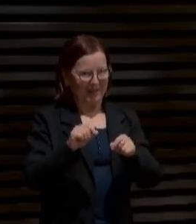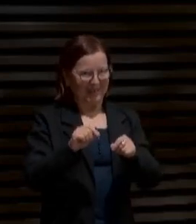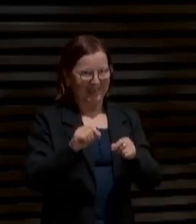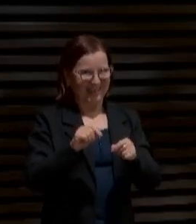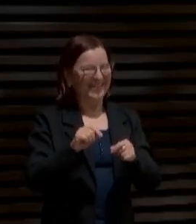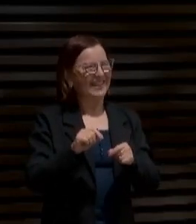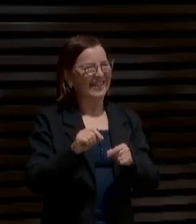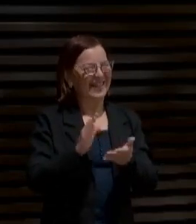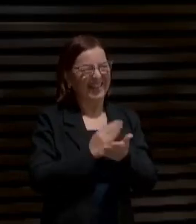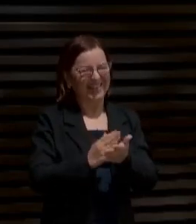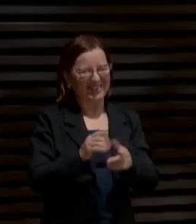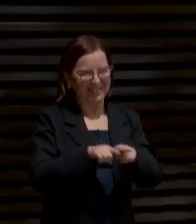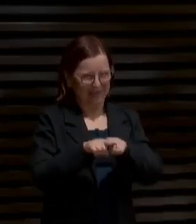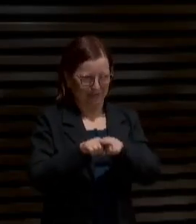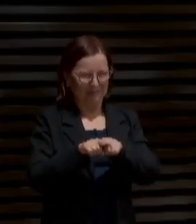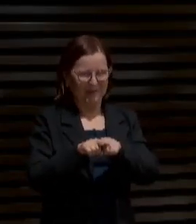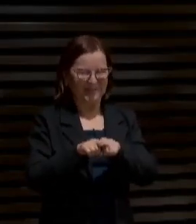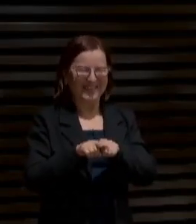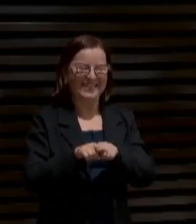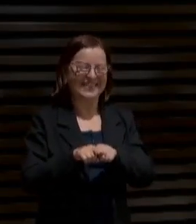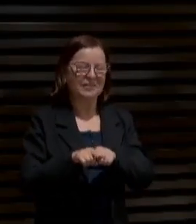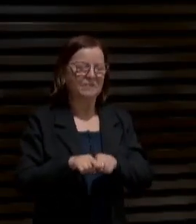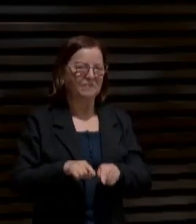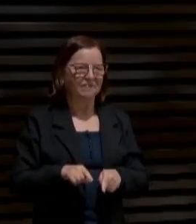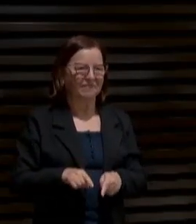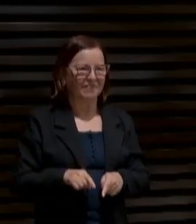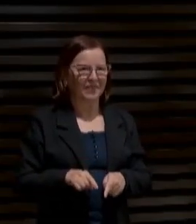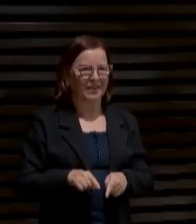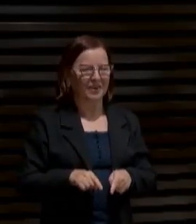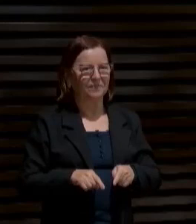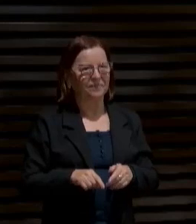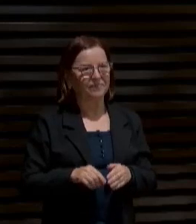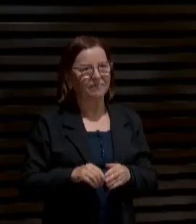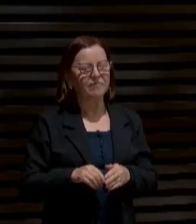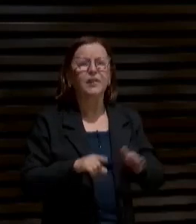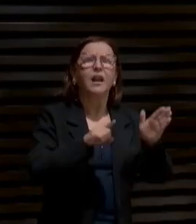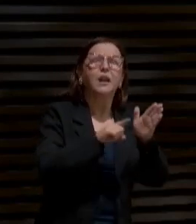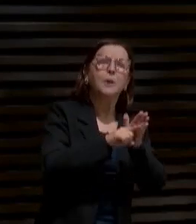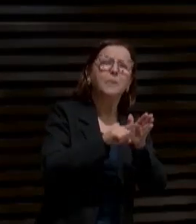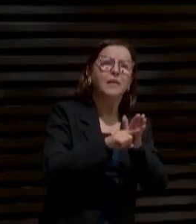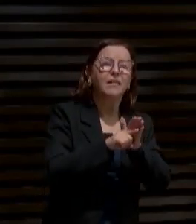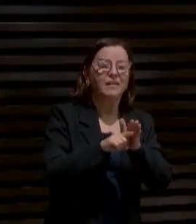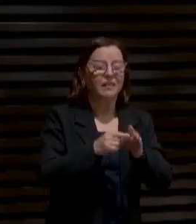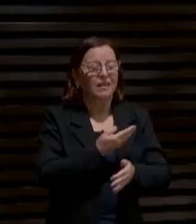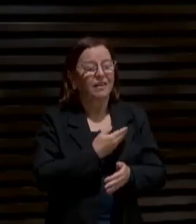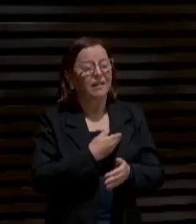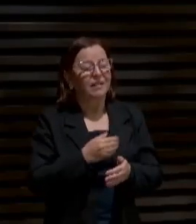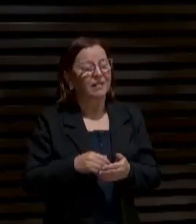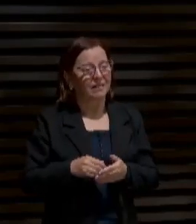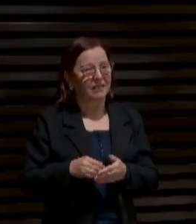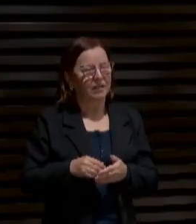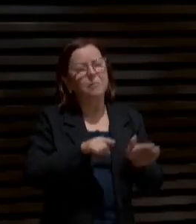semana aqui eu peguei o barbinha peguei o Fernando e 700 peguei o o é leão e perguntei para eles e coloquei aqui